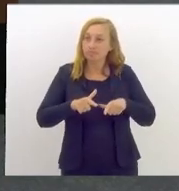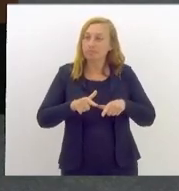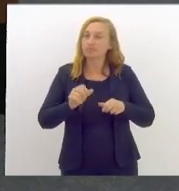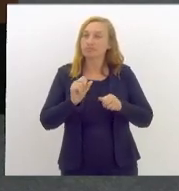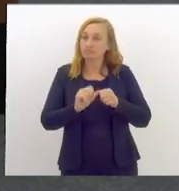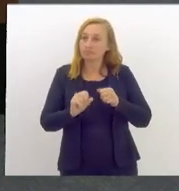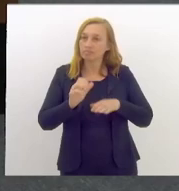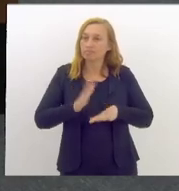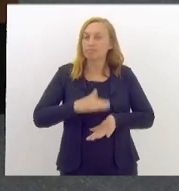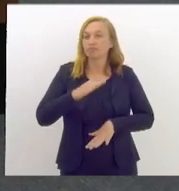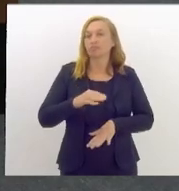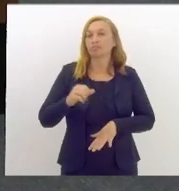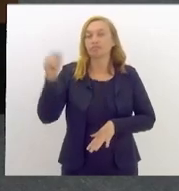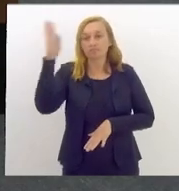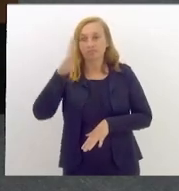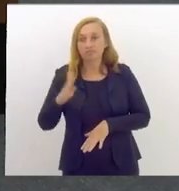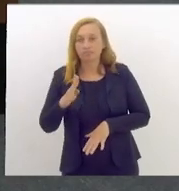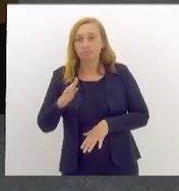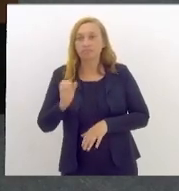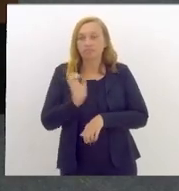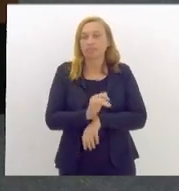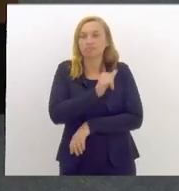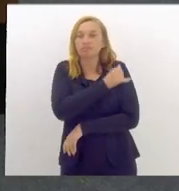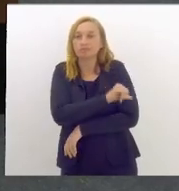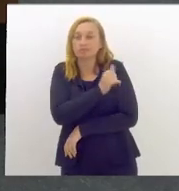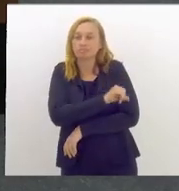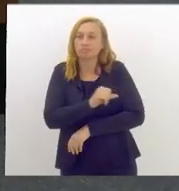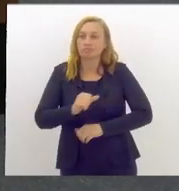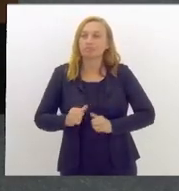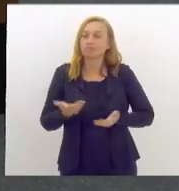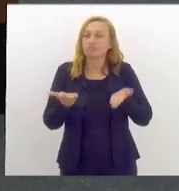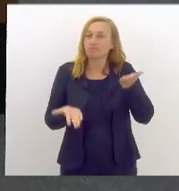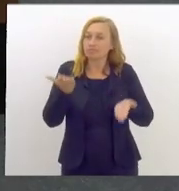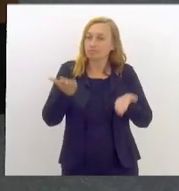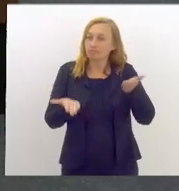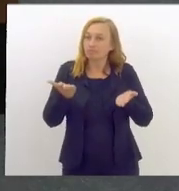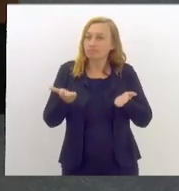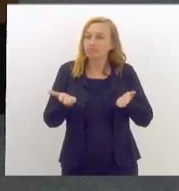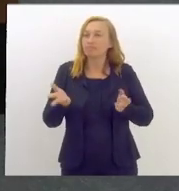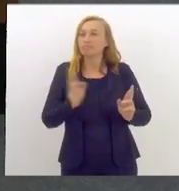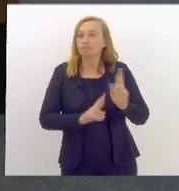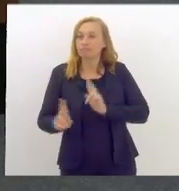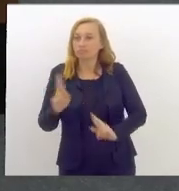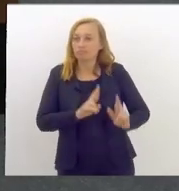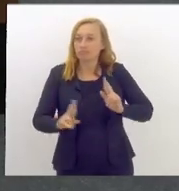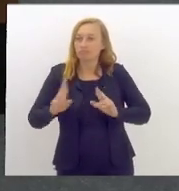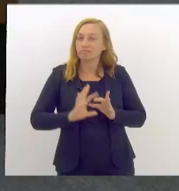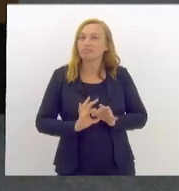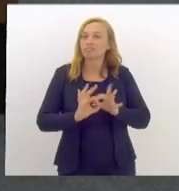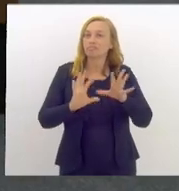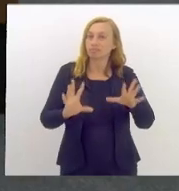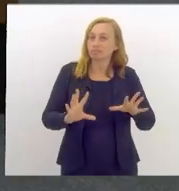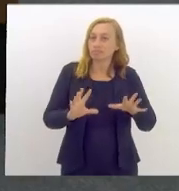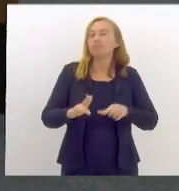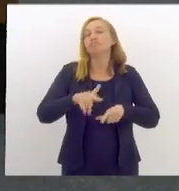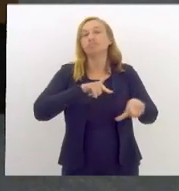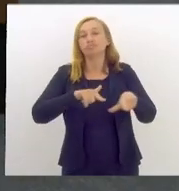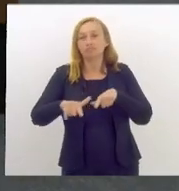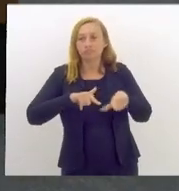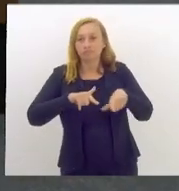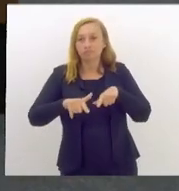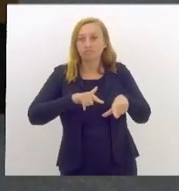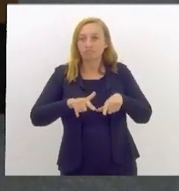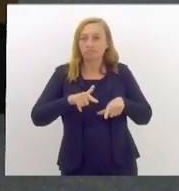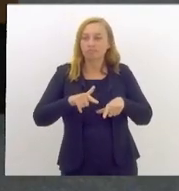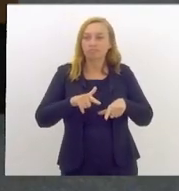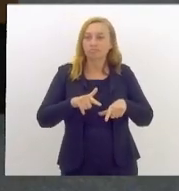pelo Brasil e pelo Estado do Rio de Janeiro trazendo equilíbrio nas relações a democratização no trabalho e